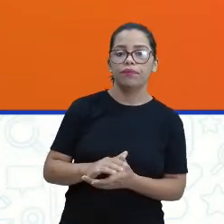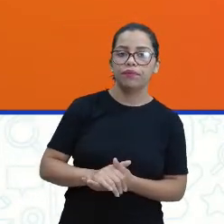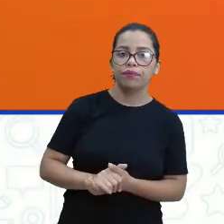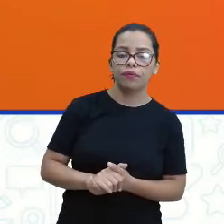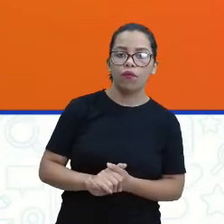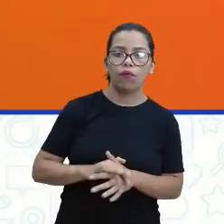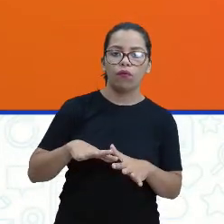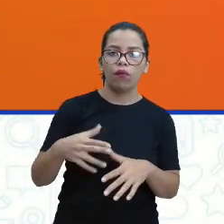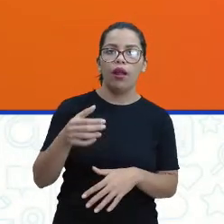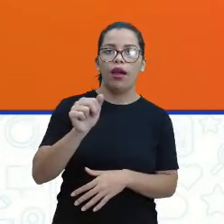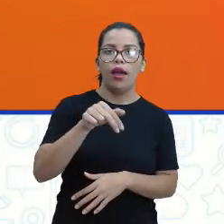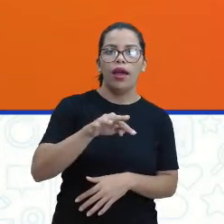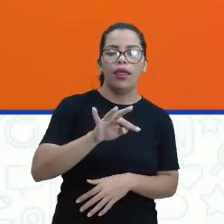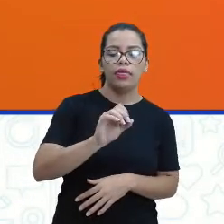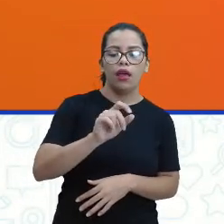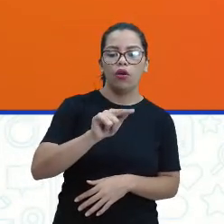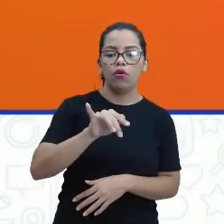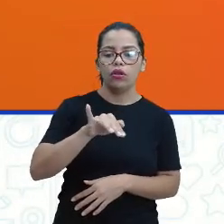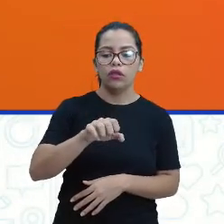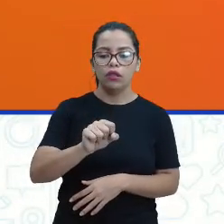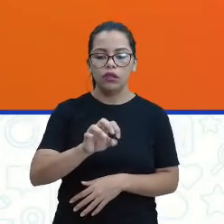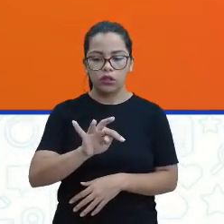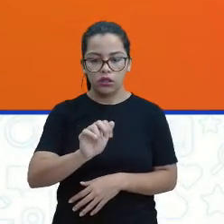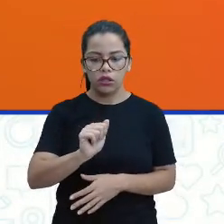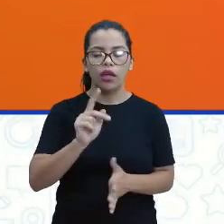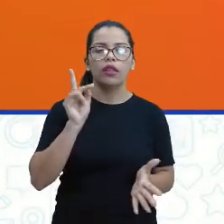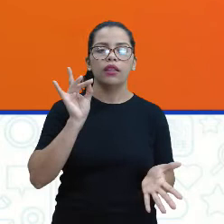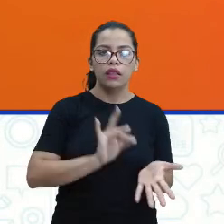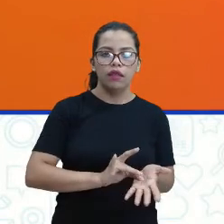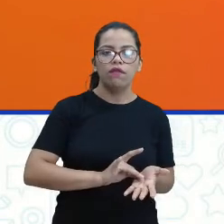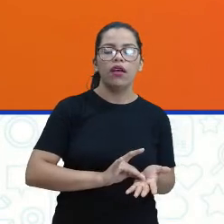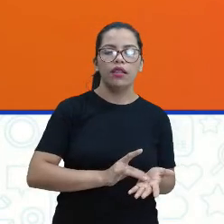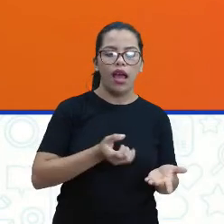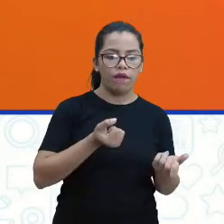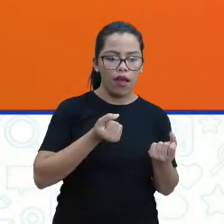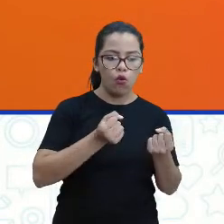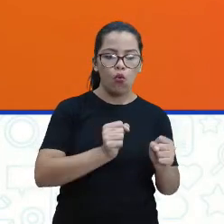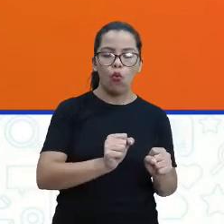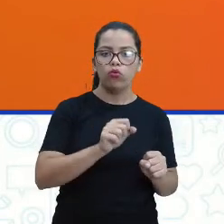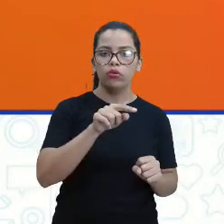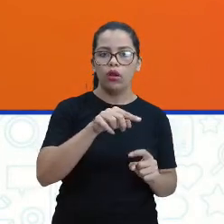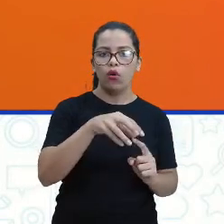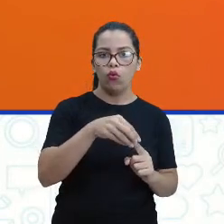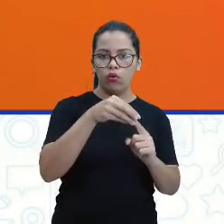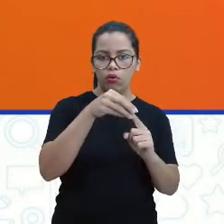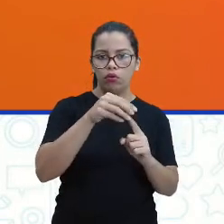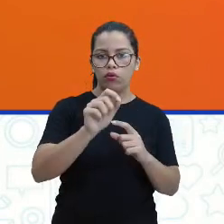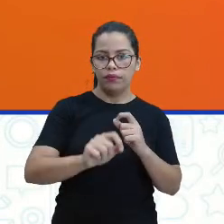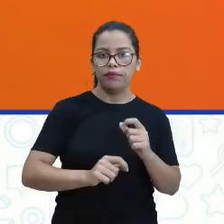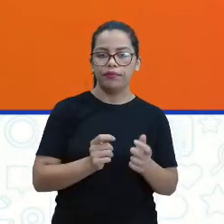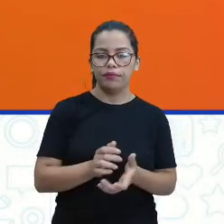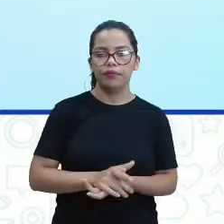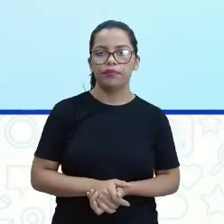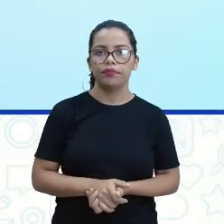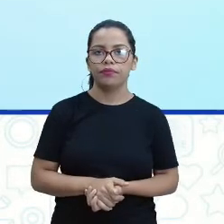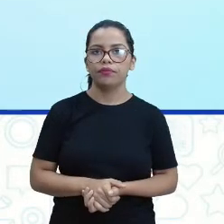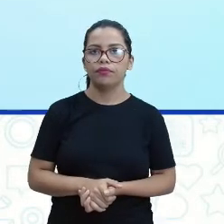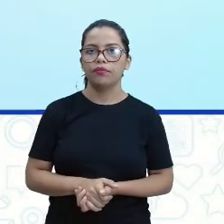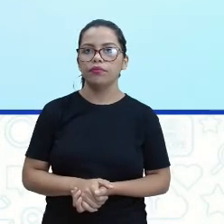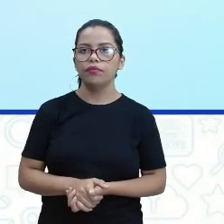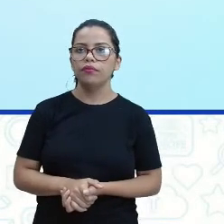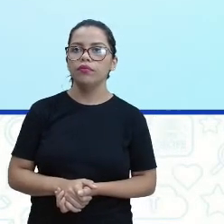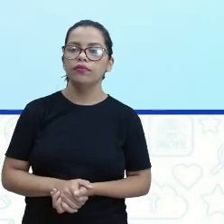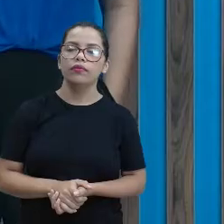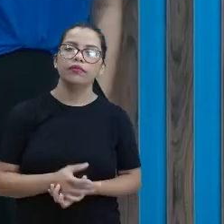antagonista é, de fato, aquele que se contrapõe ao protagonista, tá? É o real obstáculo. A gente